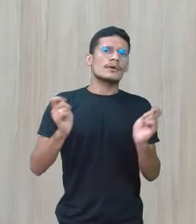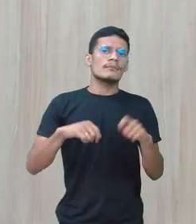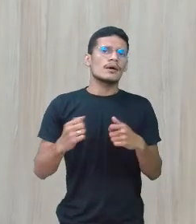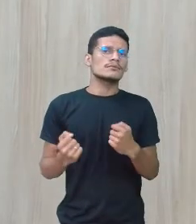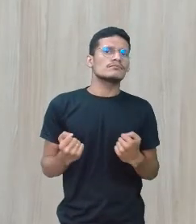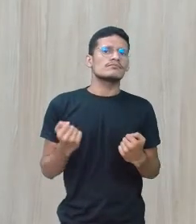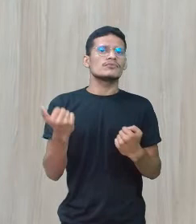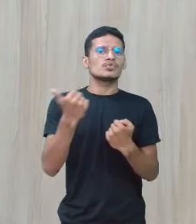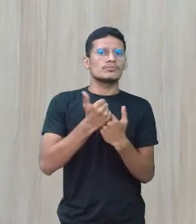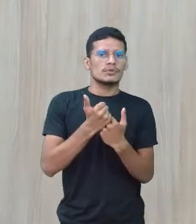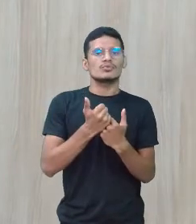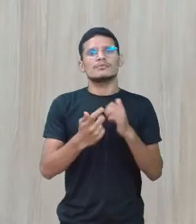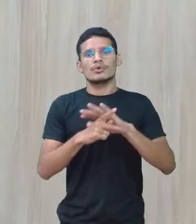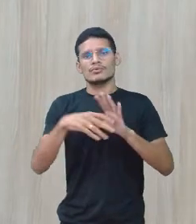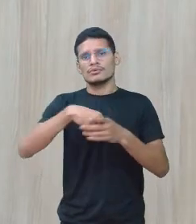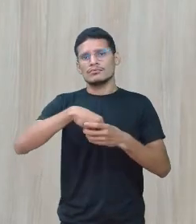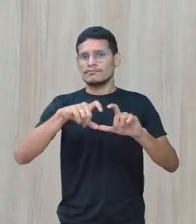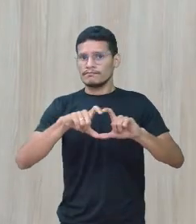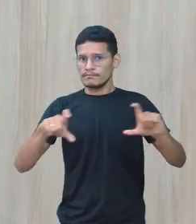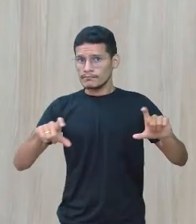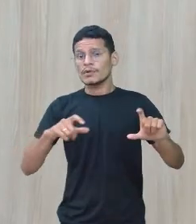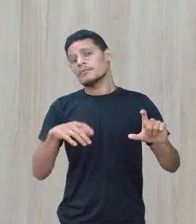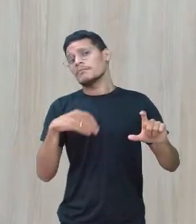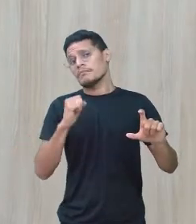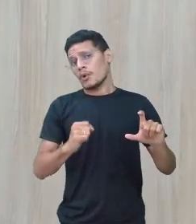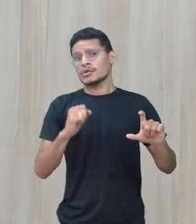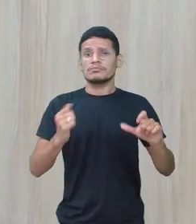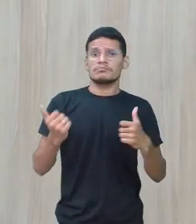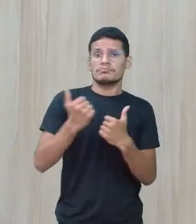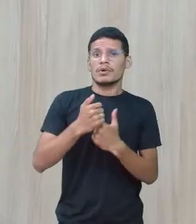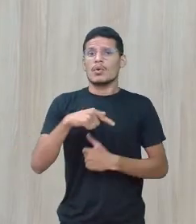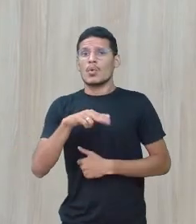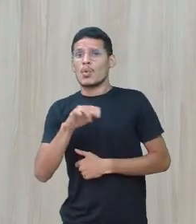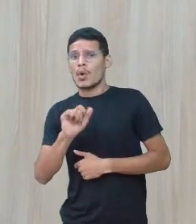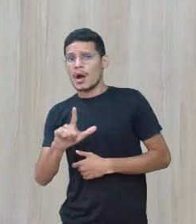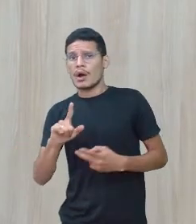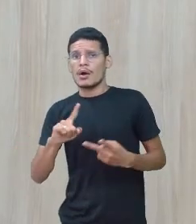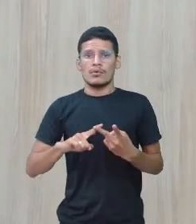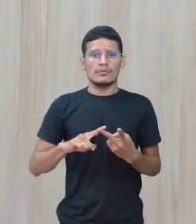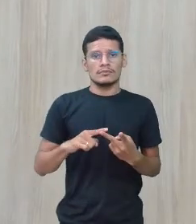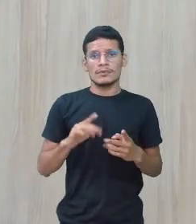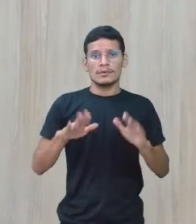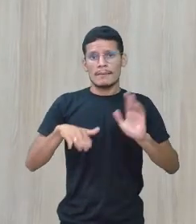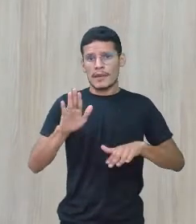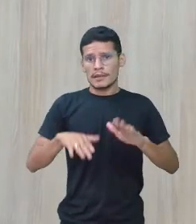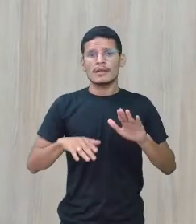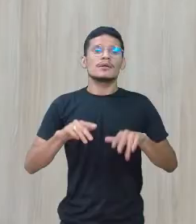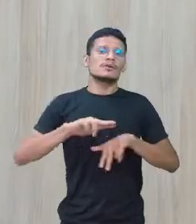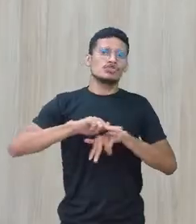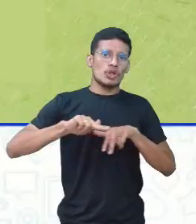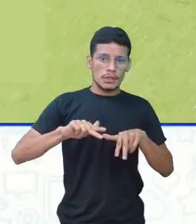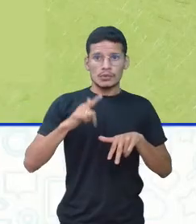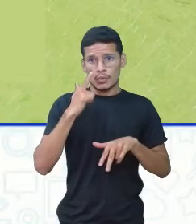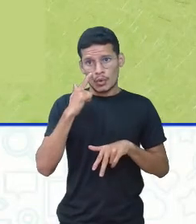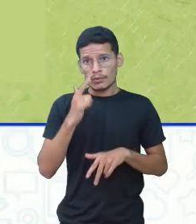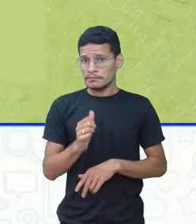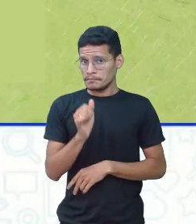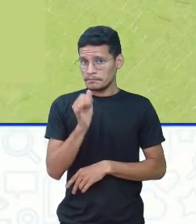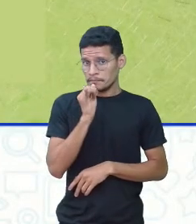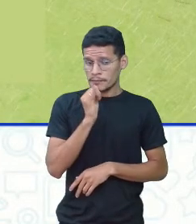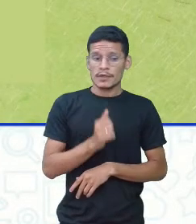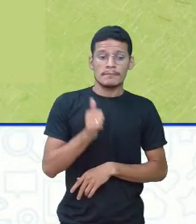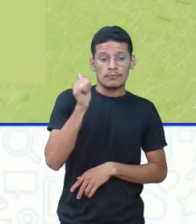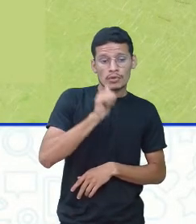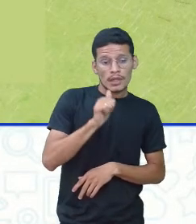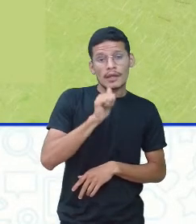substituir na oração por a qual, dependendo, né, do gênero. Então, aqui a gente poderia dizer, a mulher a